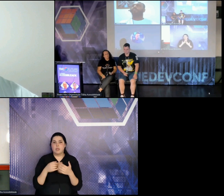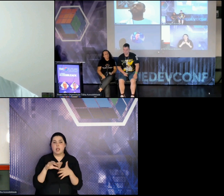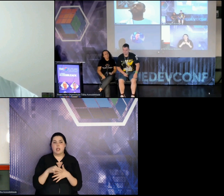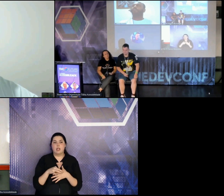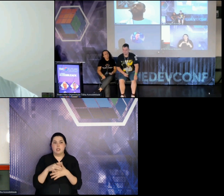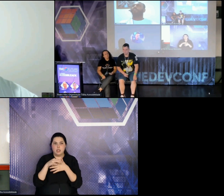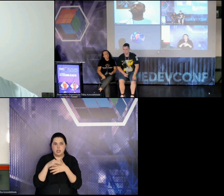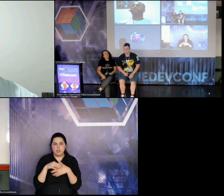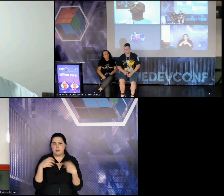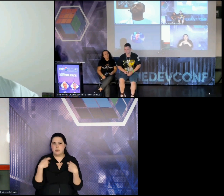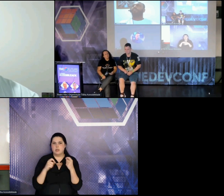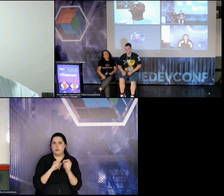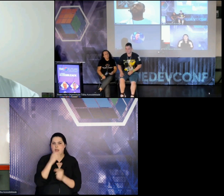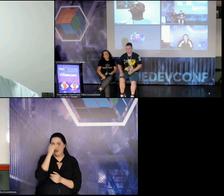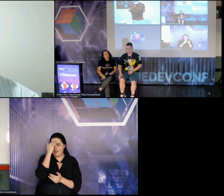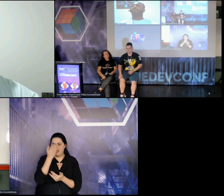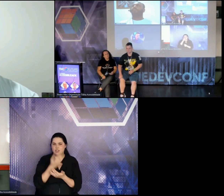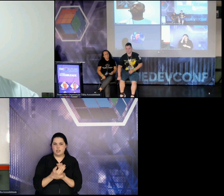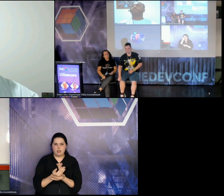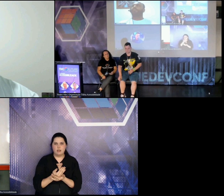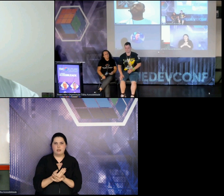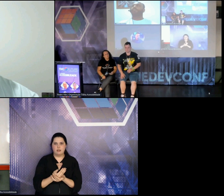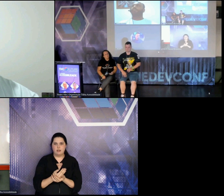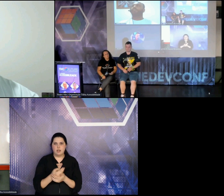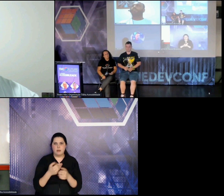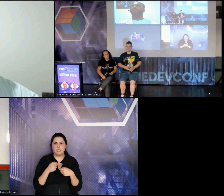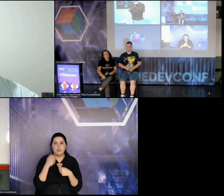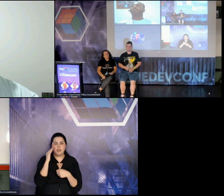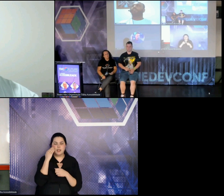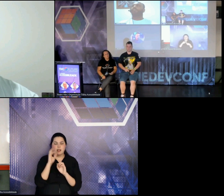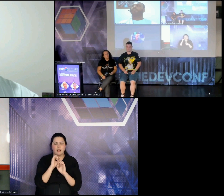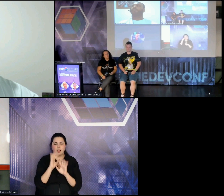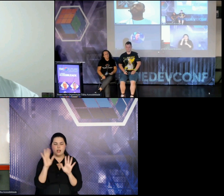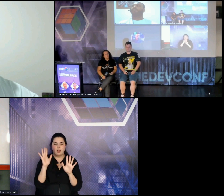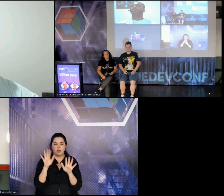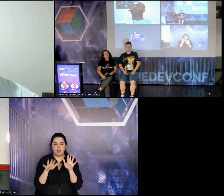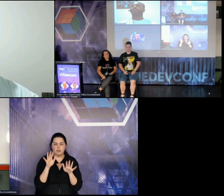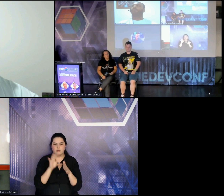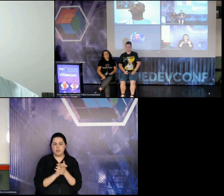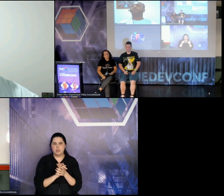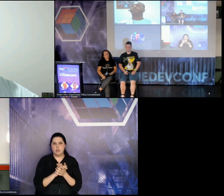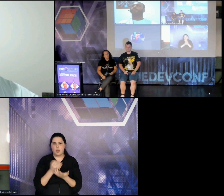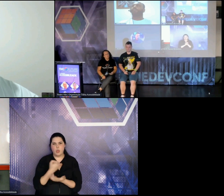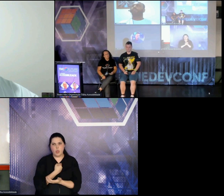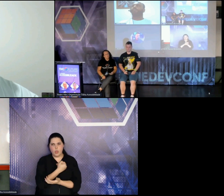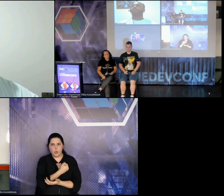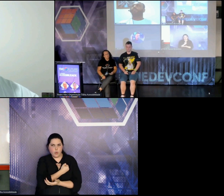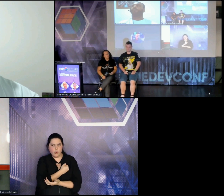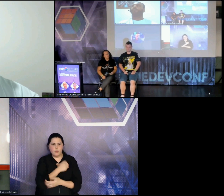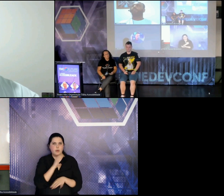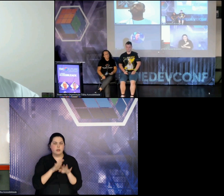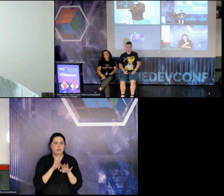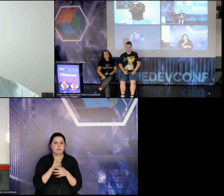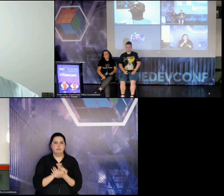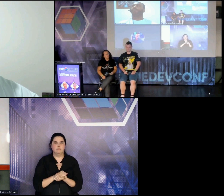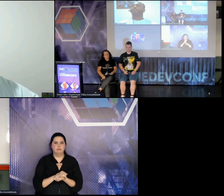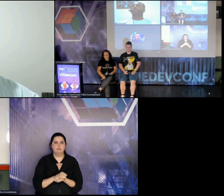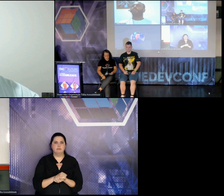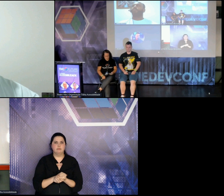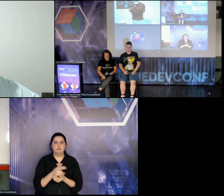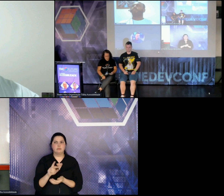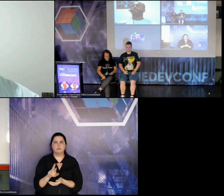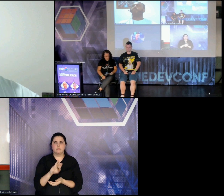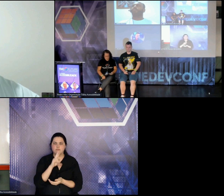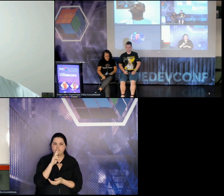ela precisa acreditar e precisa entender que, às vezes, com números, às vezes com retorno,